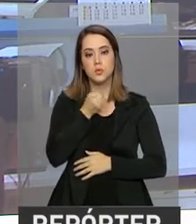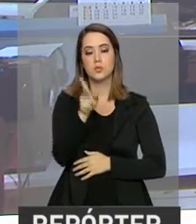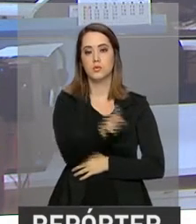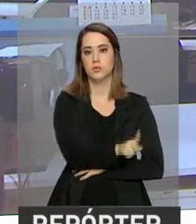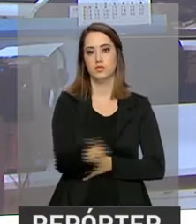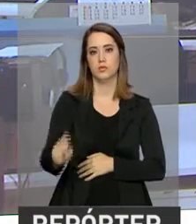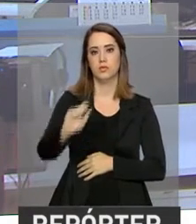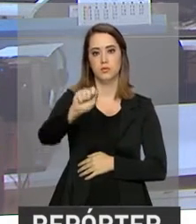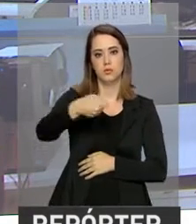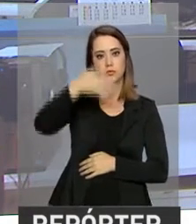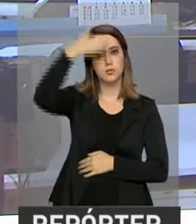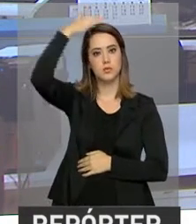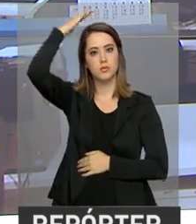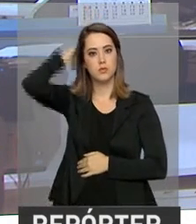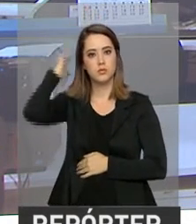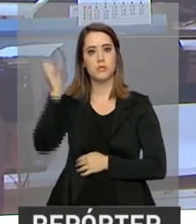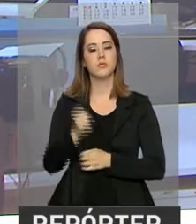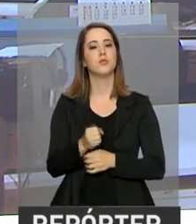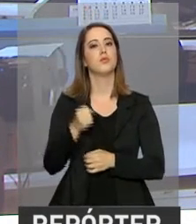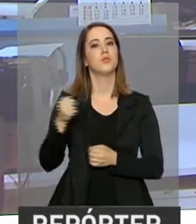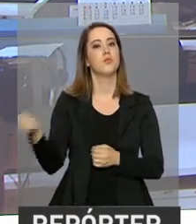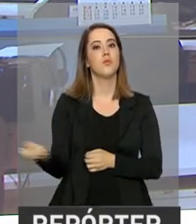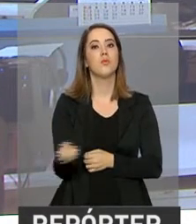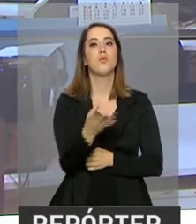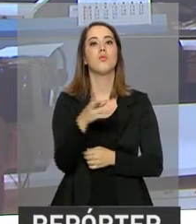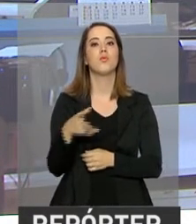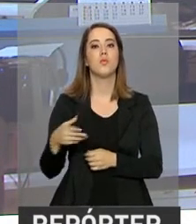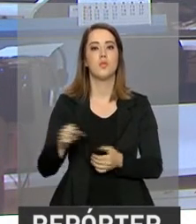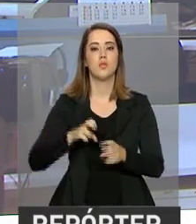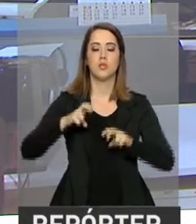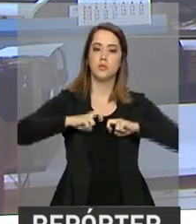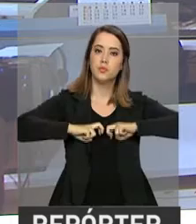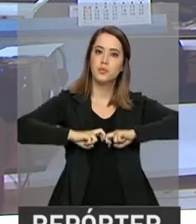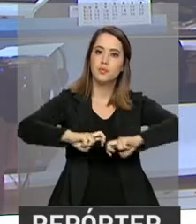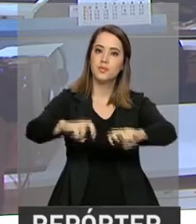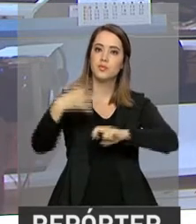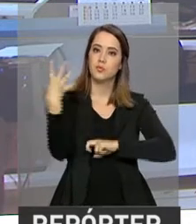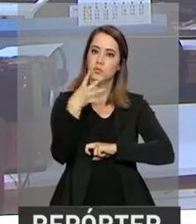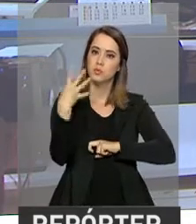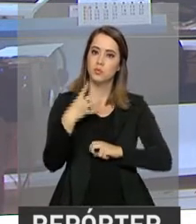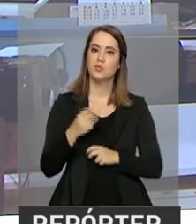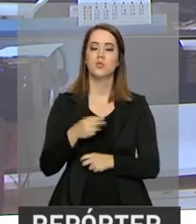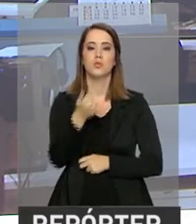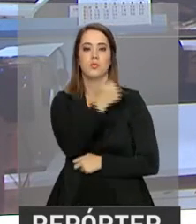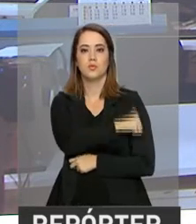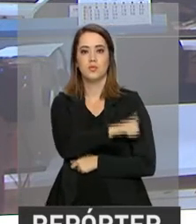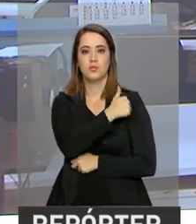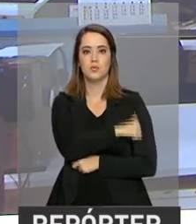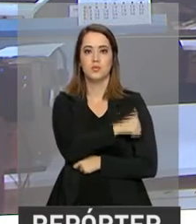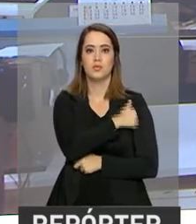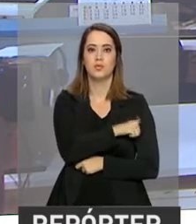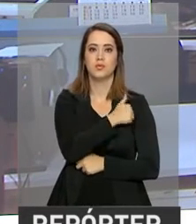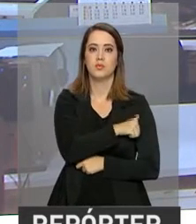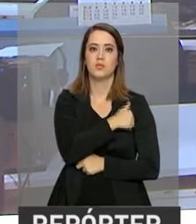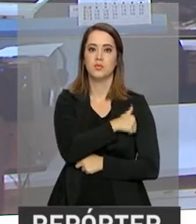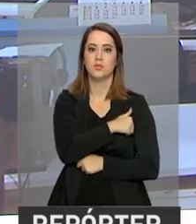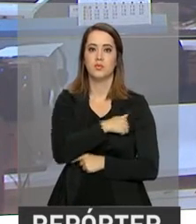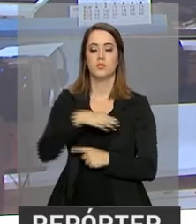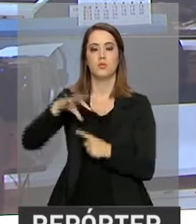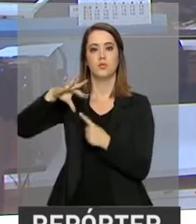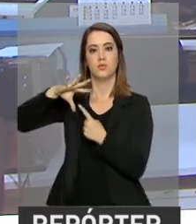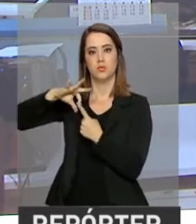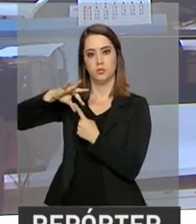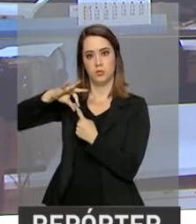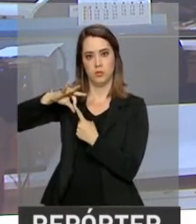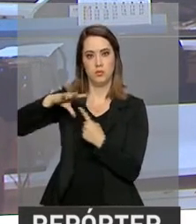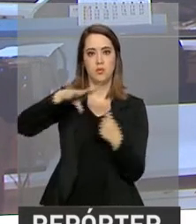discurso do presidente em exercício michel temer na inauguração da linha 4 do metrô do rio de janeiro que vai ligar a zona